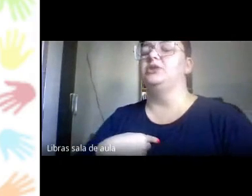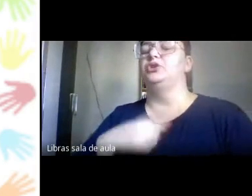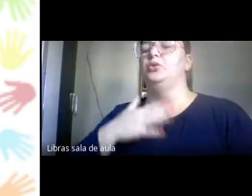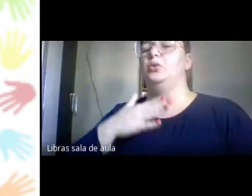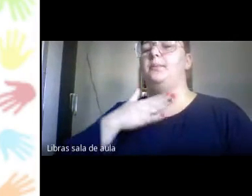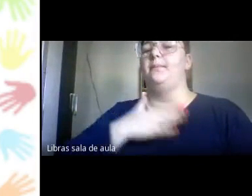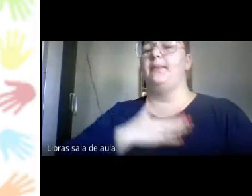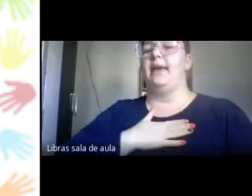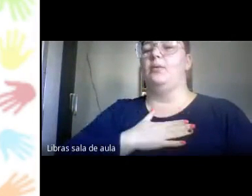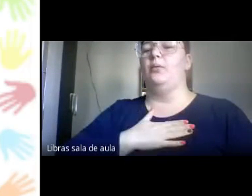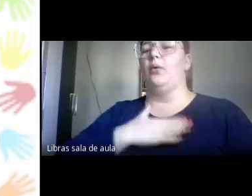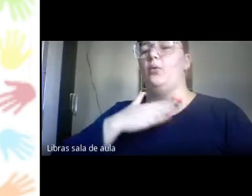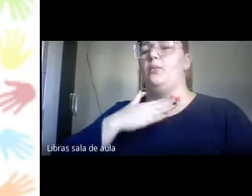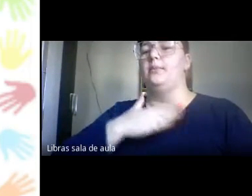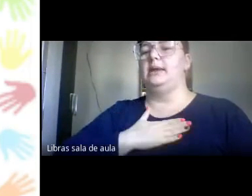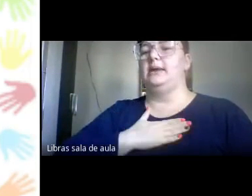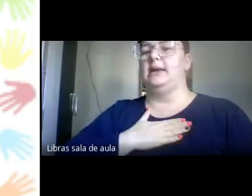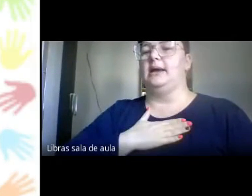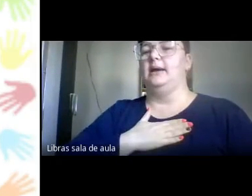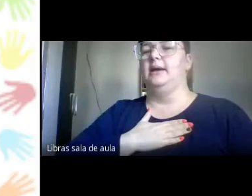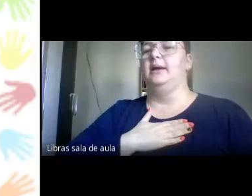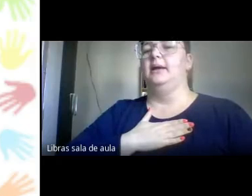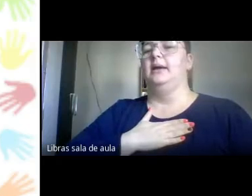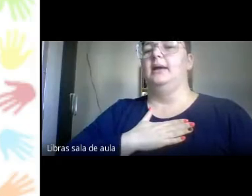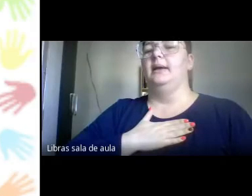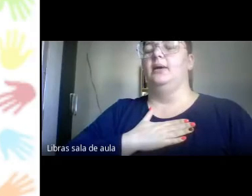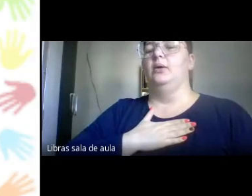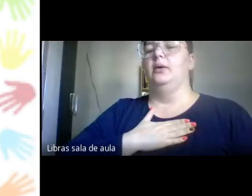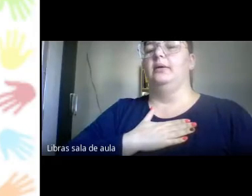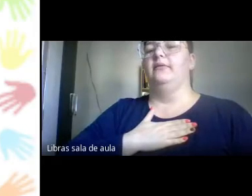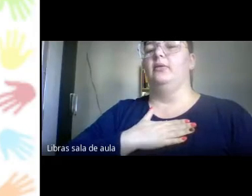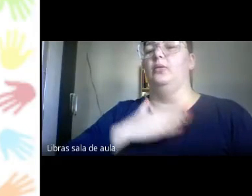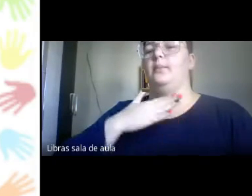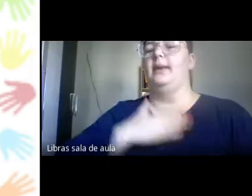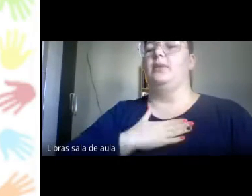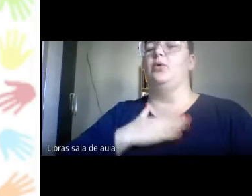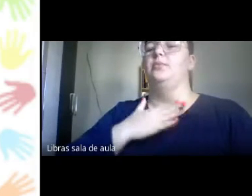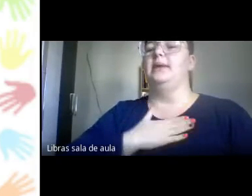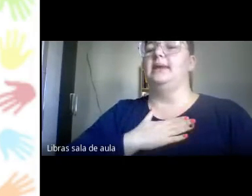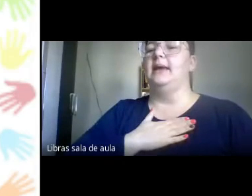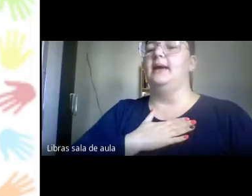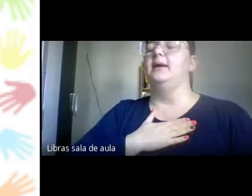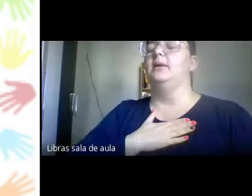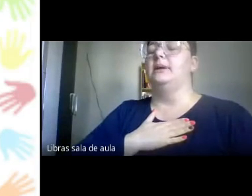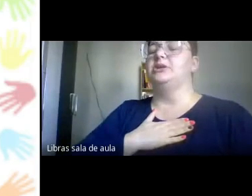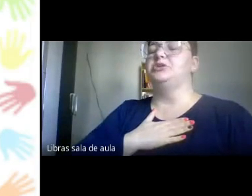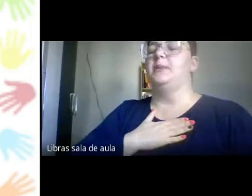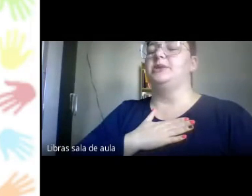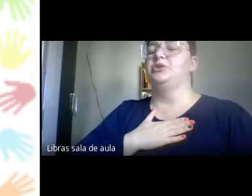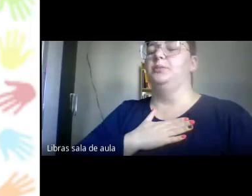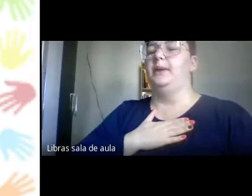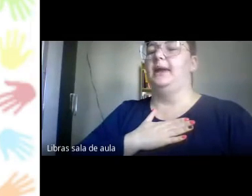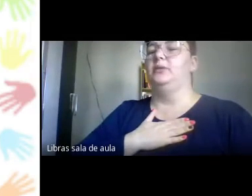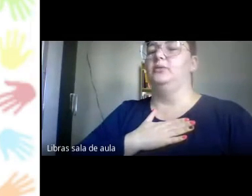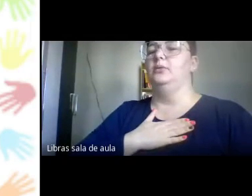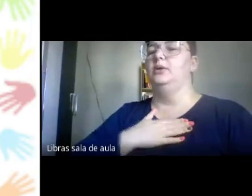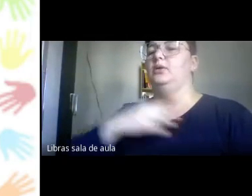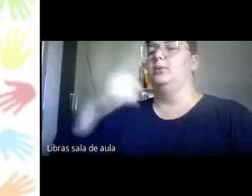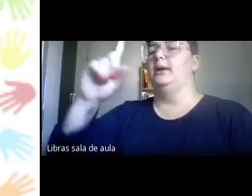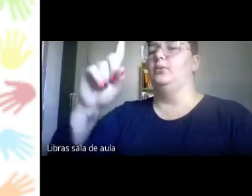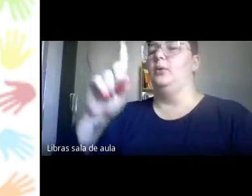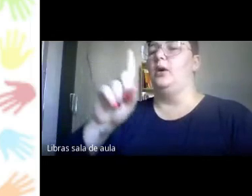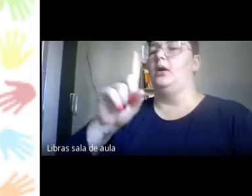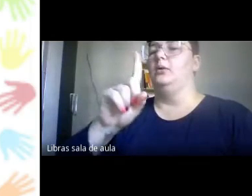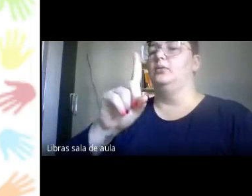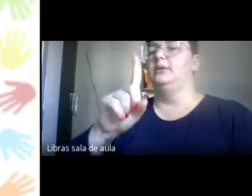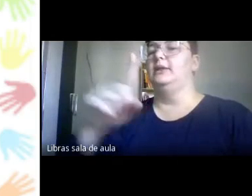É diferente do meu ou minha. O meu ou minha, a gente bate no peito, e